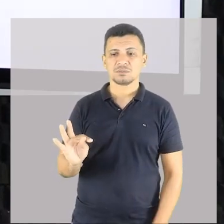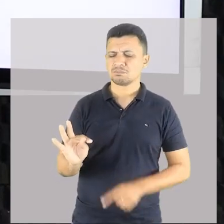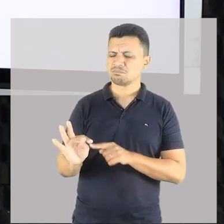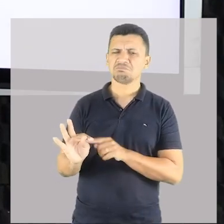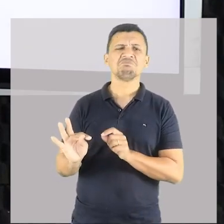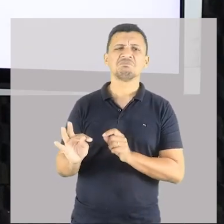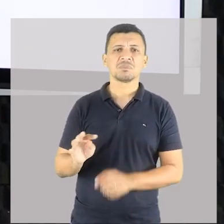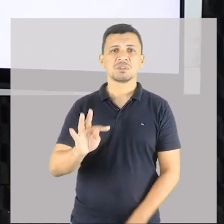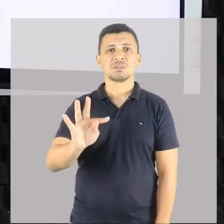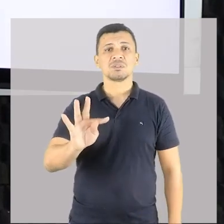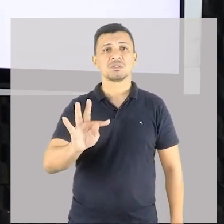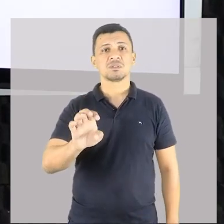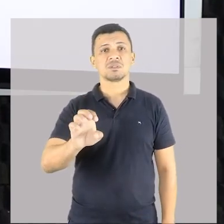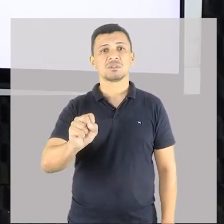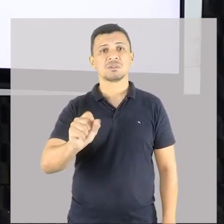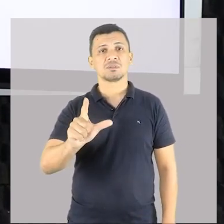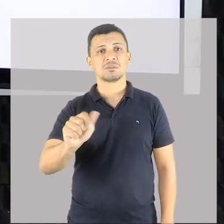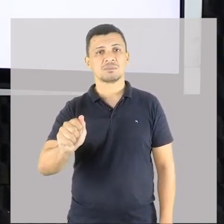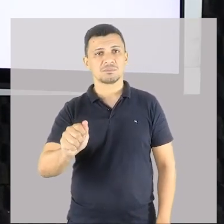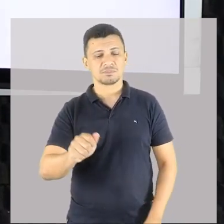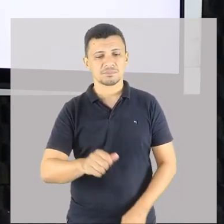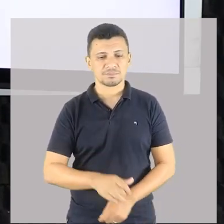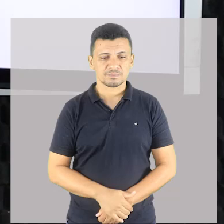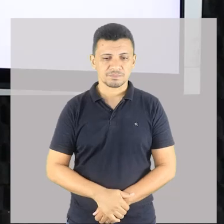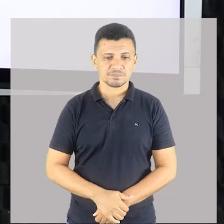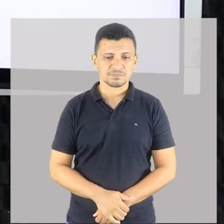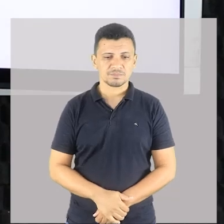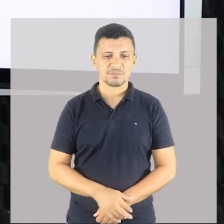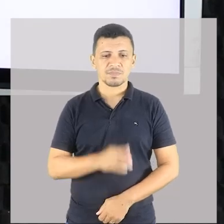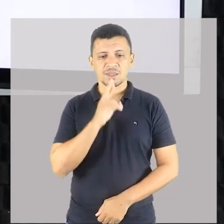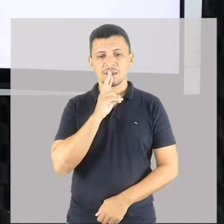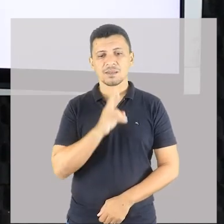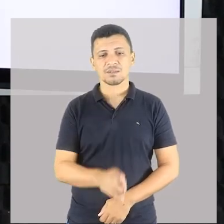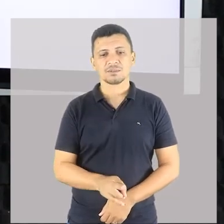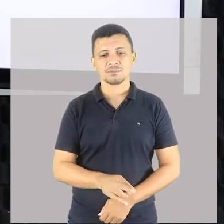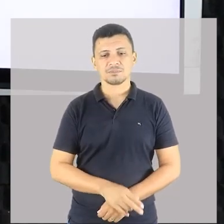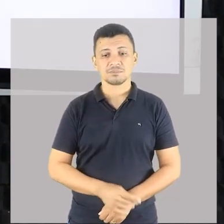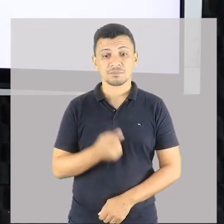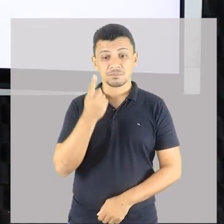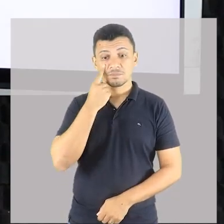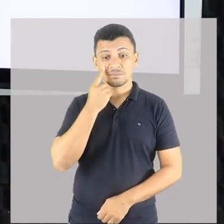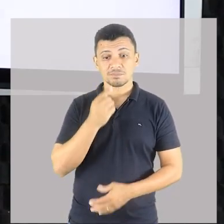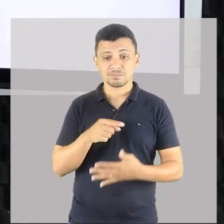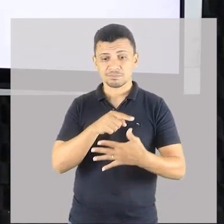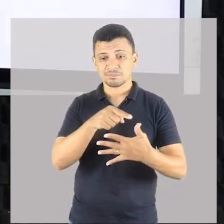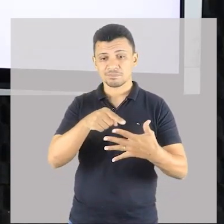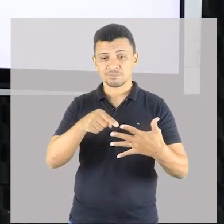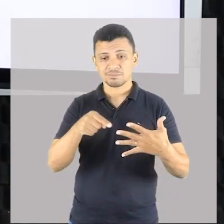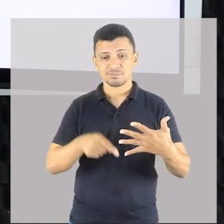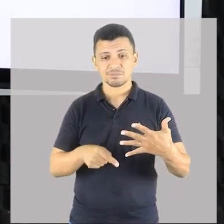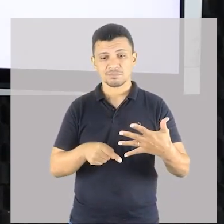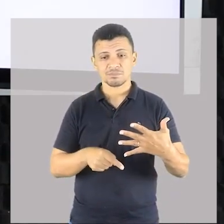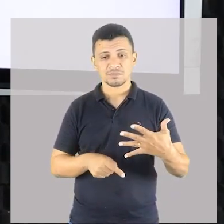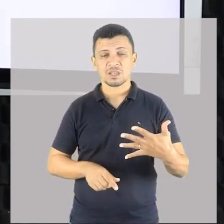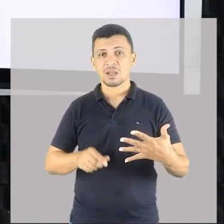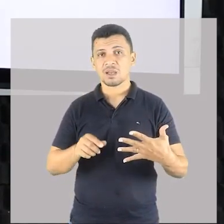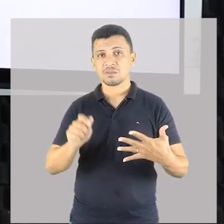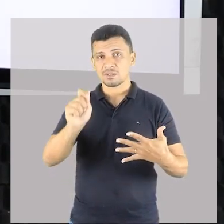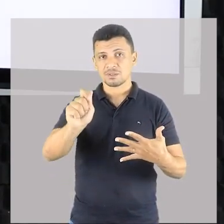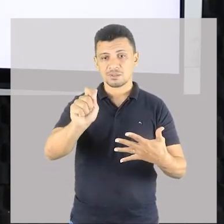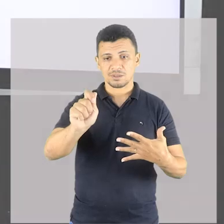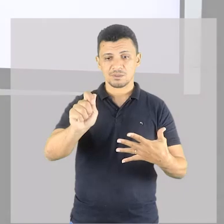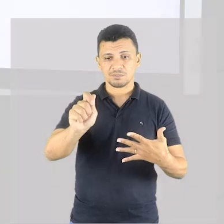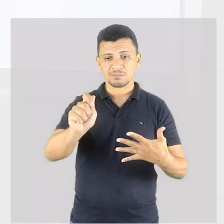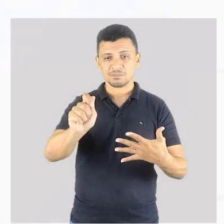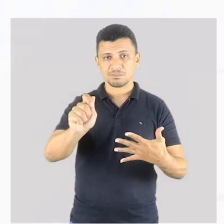de medida do campo magnético. Então, resposta, vamos ver aí. Ah, tem aí, ó, letra A. Vamos ver se é a